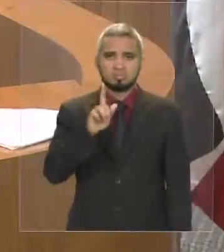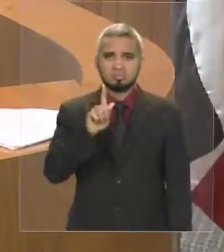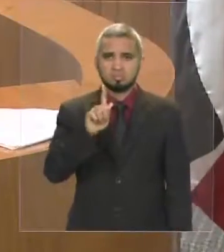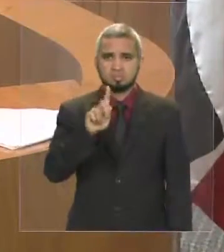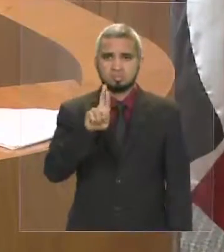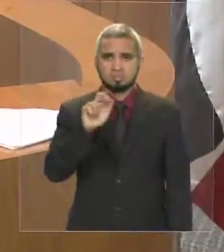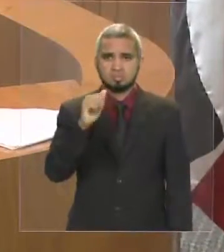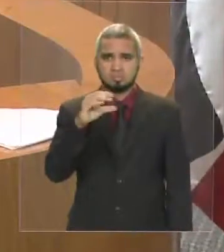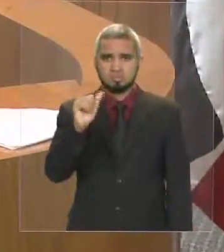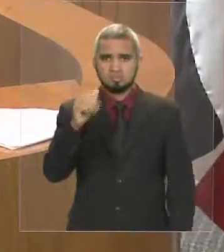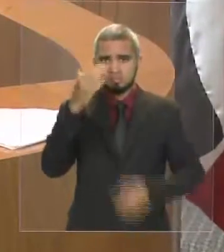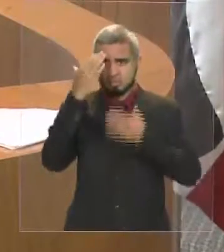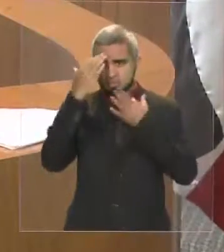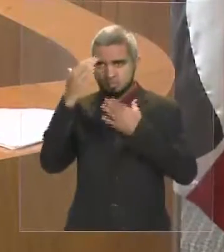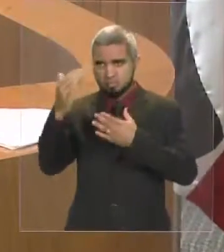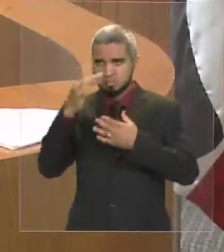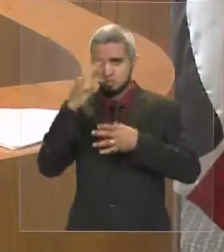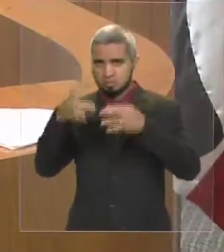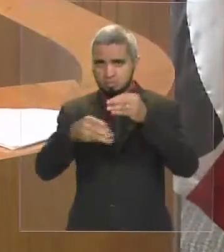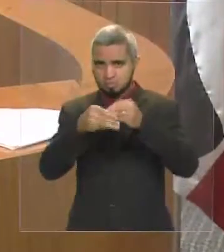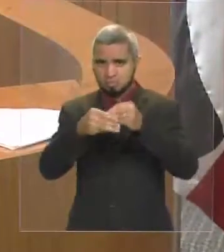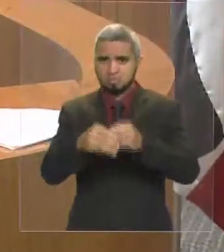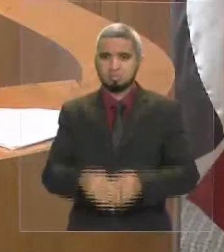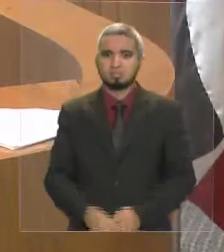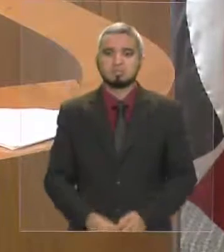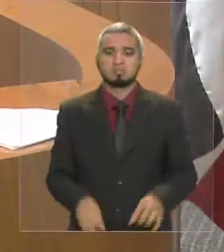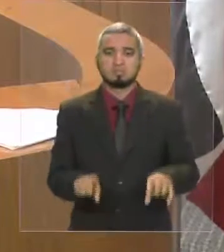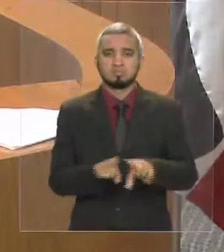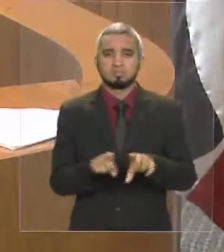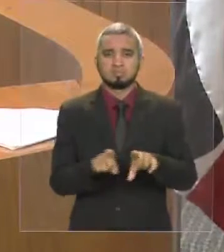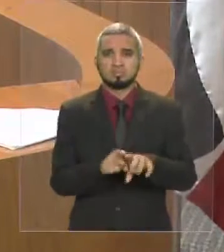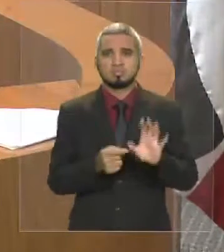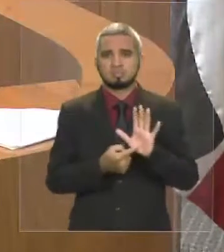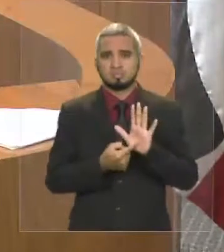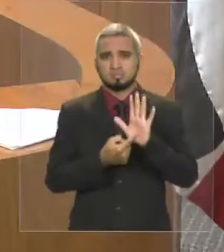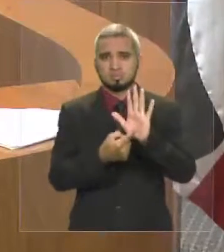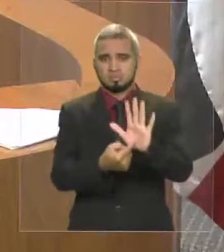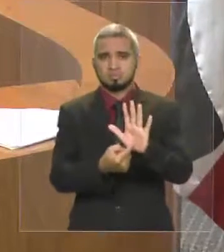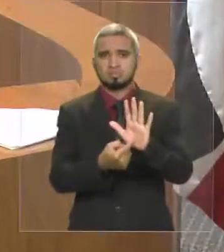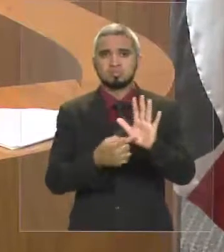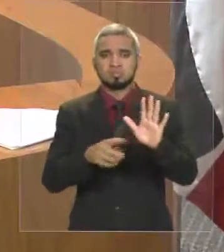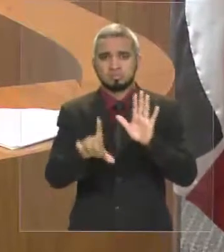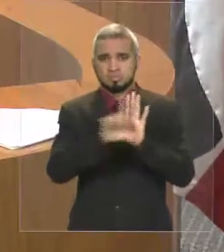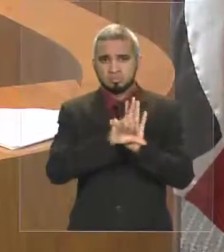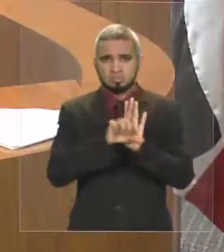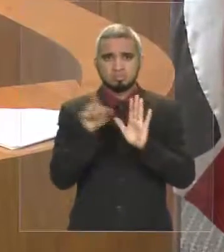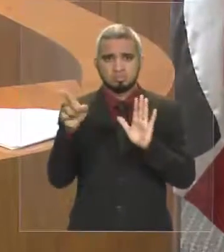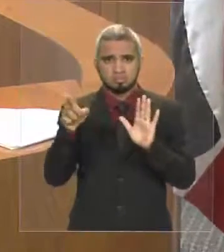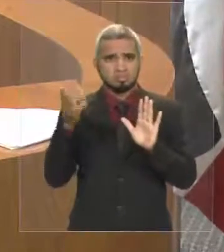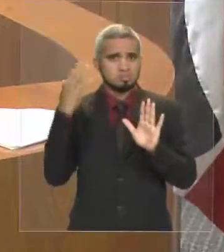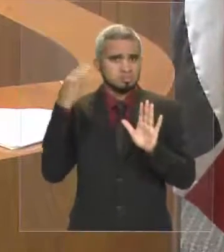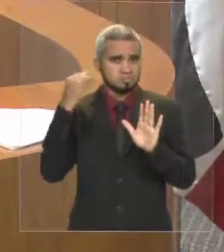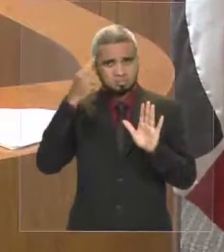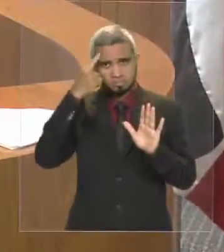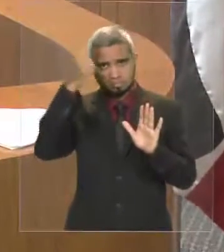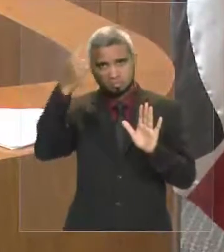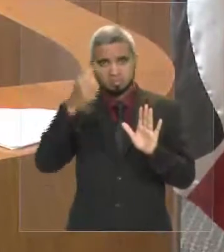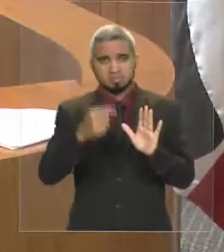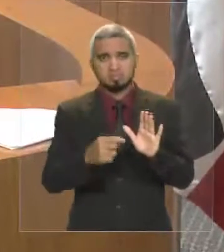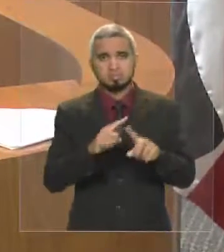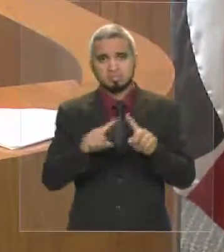quero aqui dar o meu testemunho da importância da lei de Vossa Excelência, que já está em vigor há muitos anos, mas que até